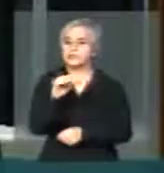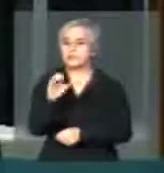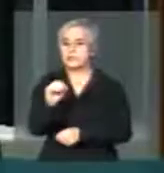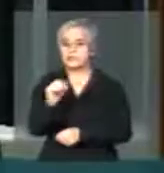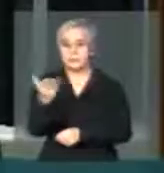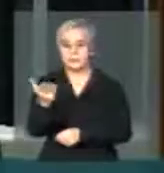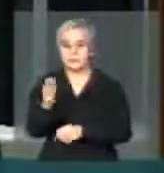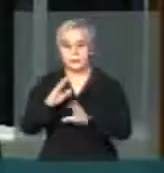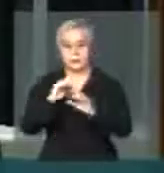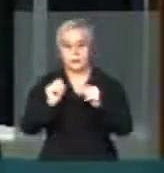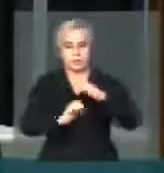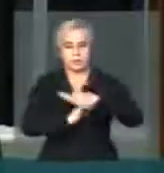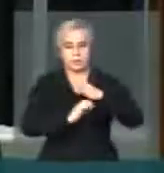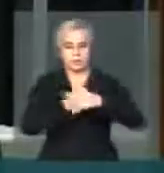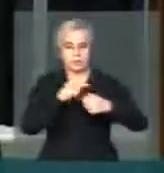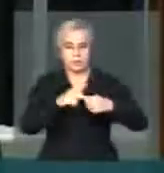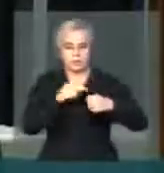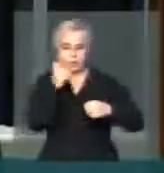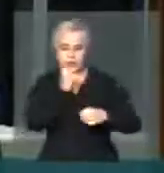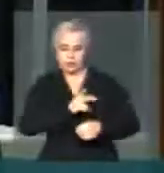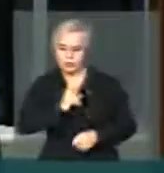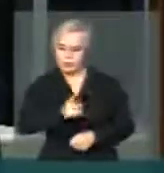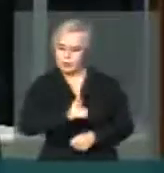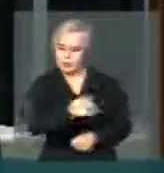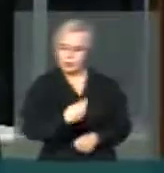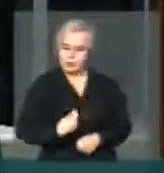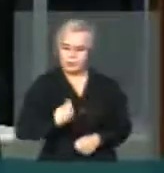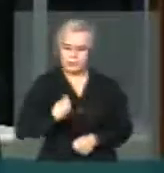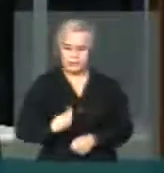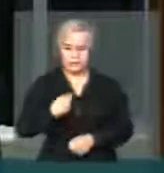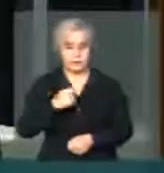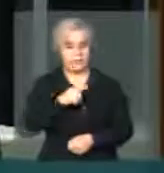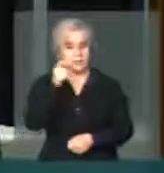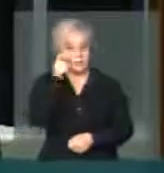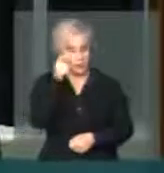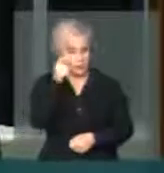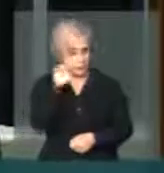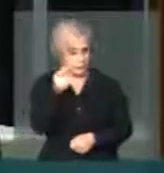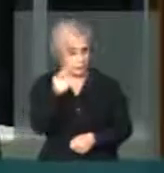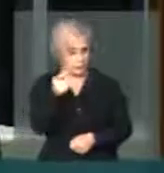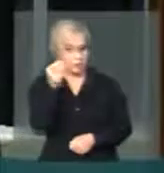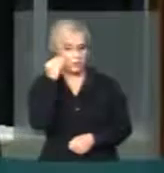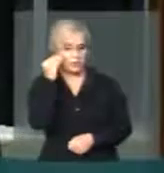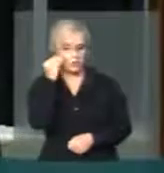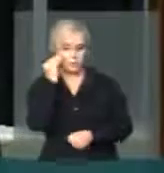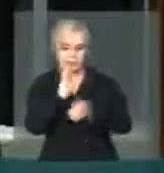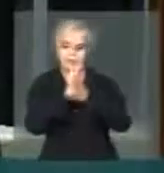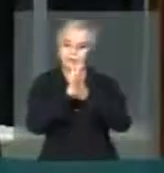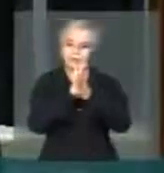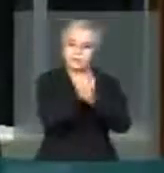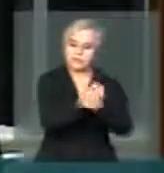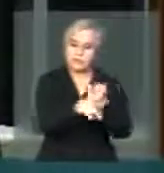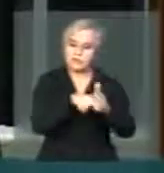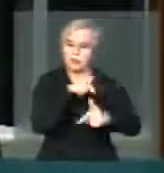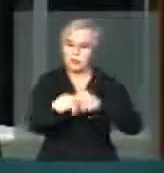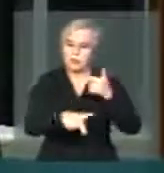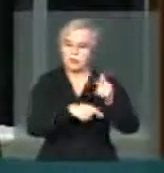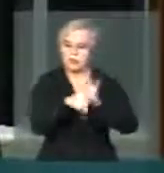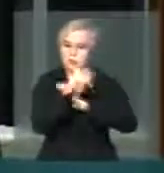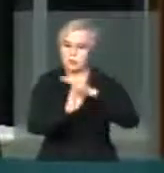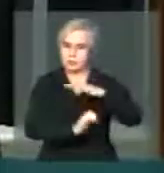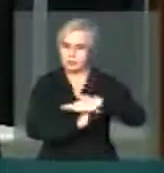continua viva, apesar dessas vontades, apesar desses interesses em tentar minar a sua eficiência